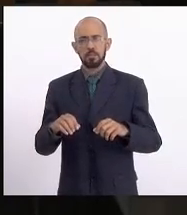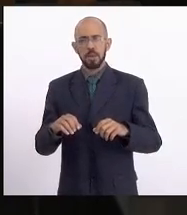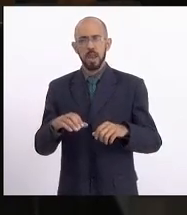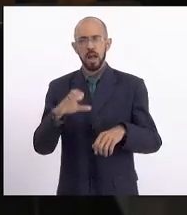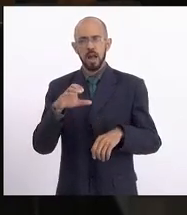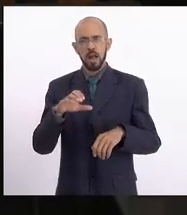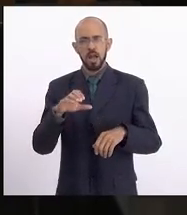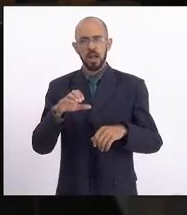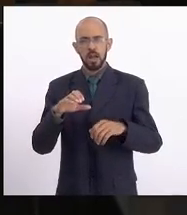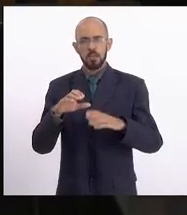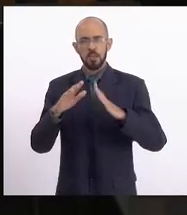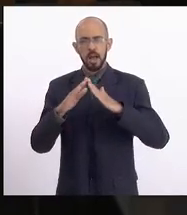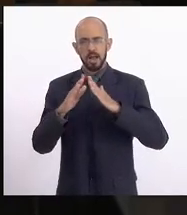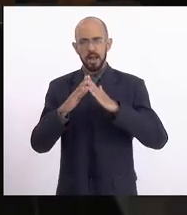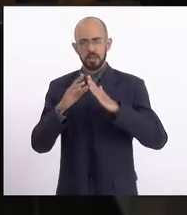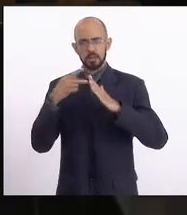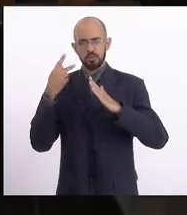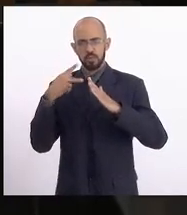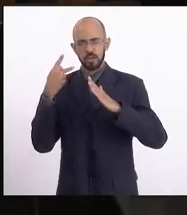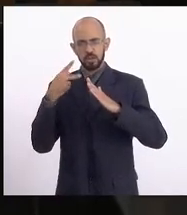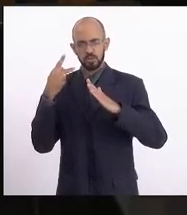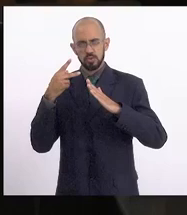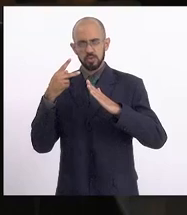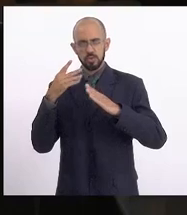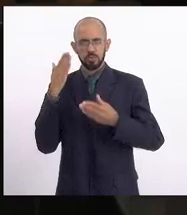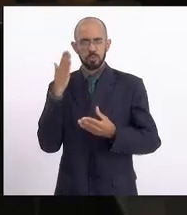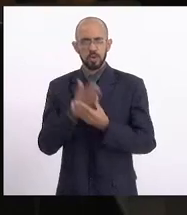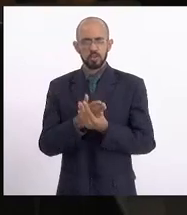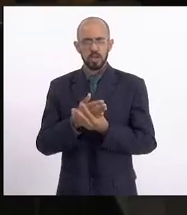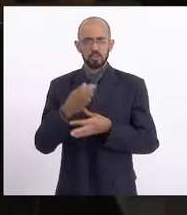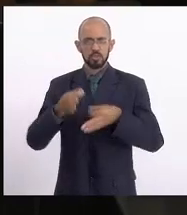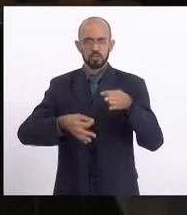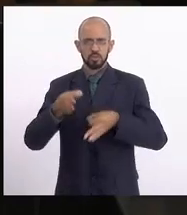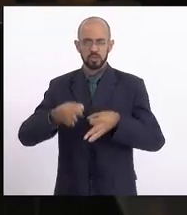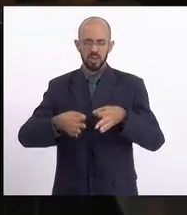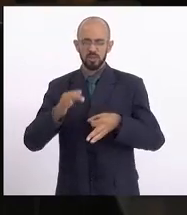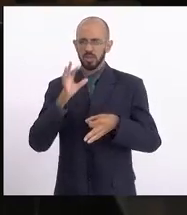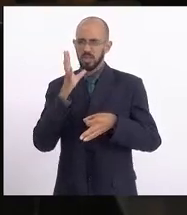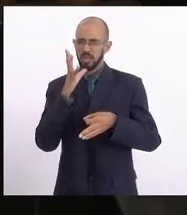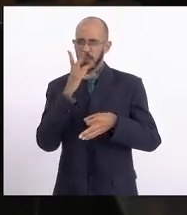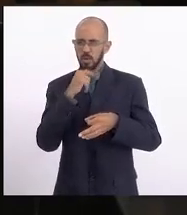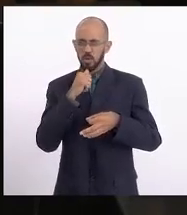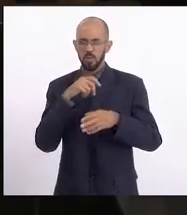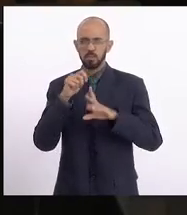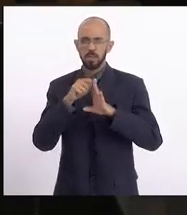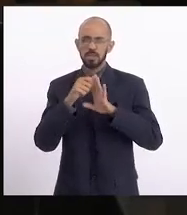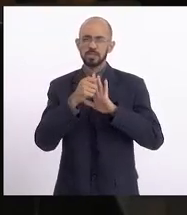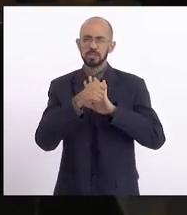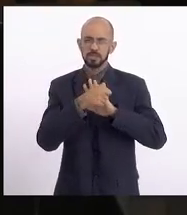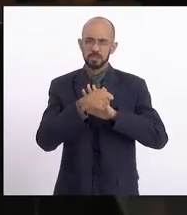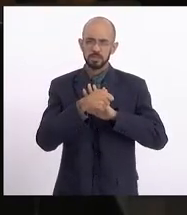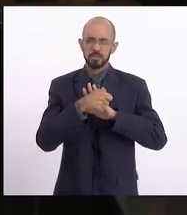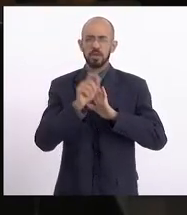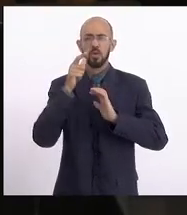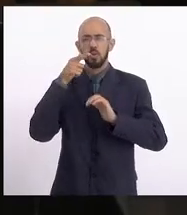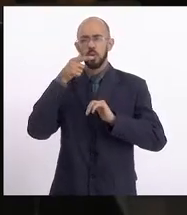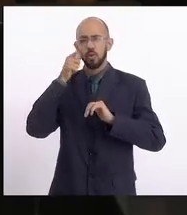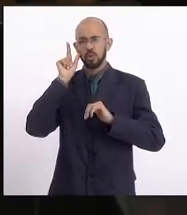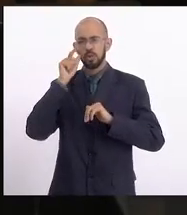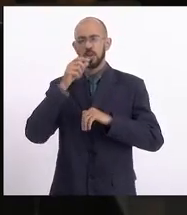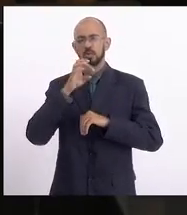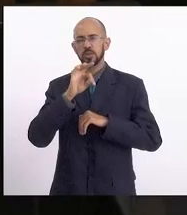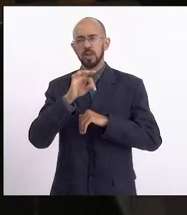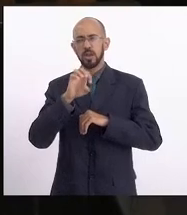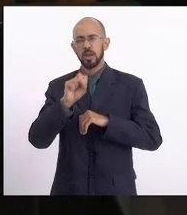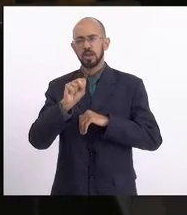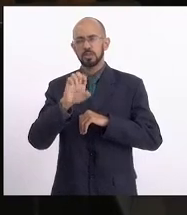processo eleitoral, num processo judicial que se arrastou por meses. Ontem, o TSE